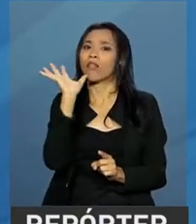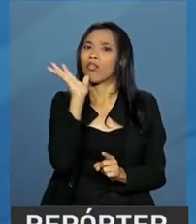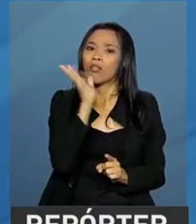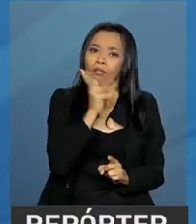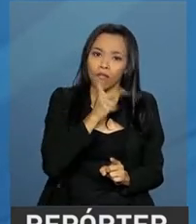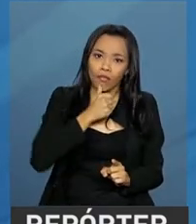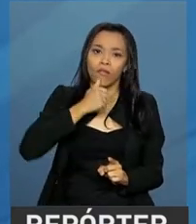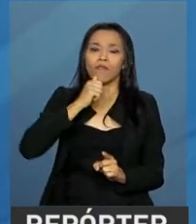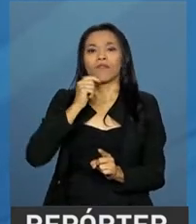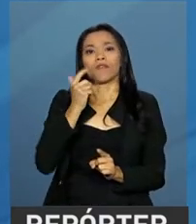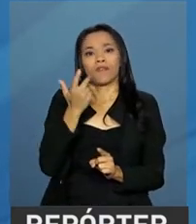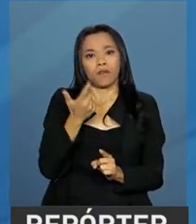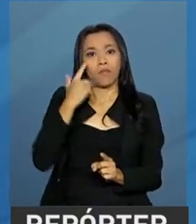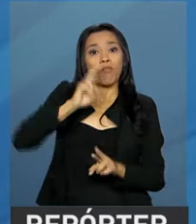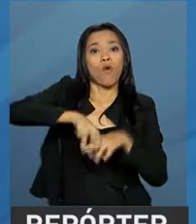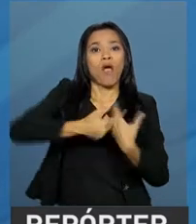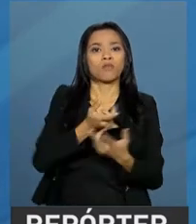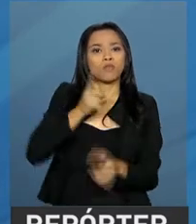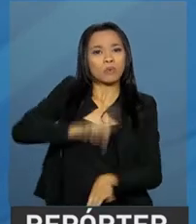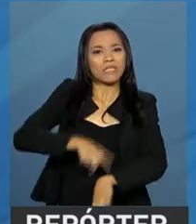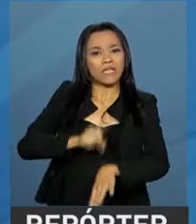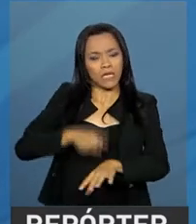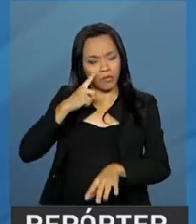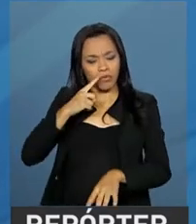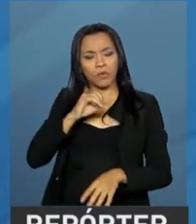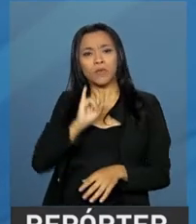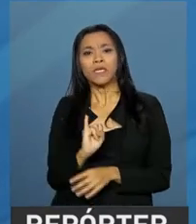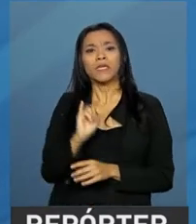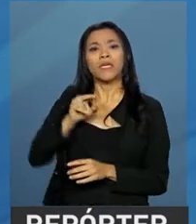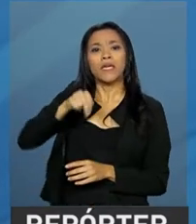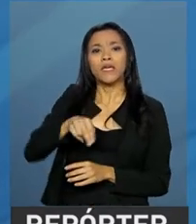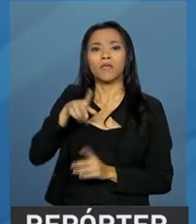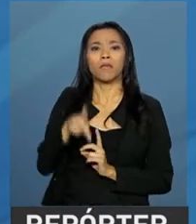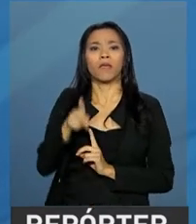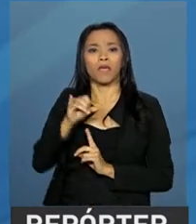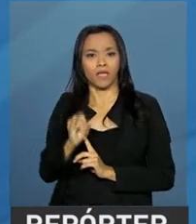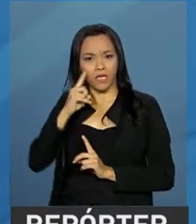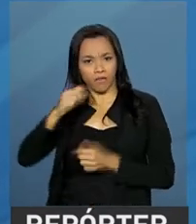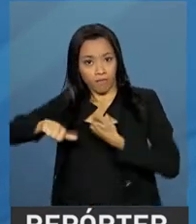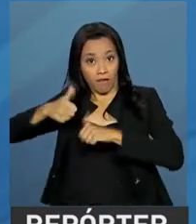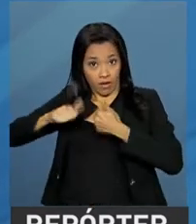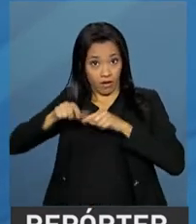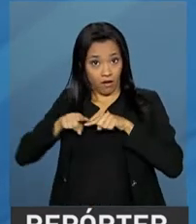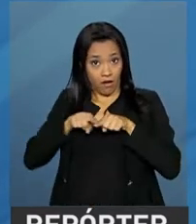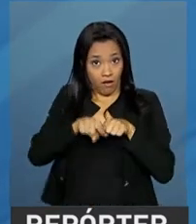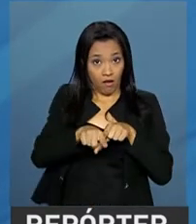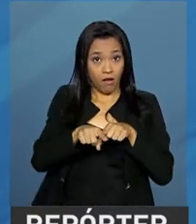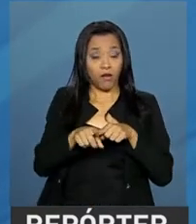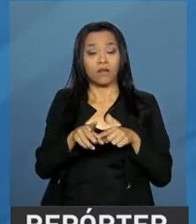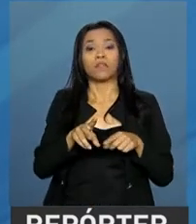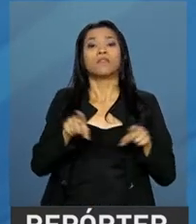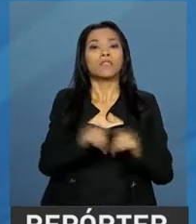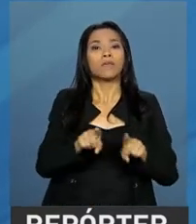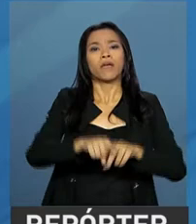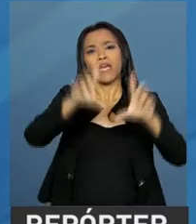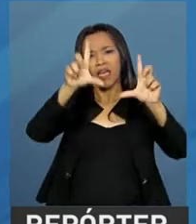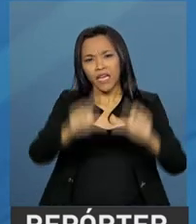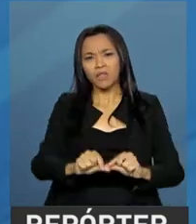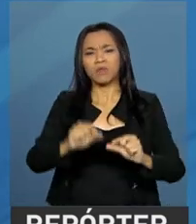devido ao tempo de análise do nppi reduzirá a judicialização